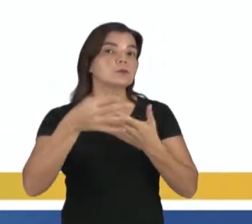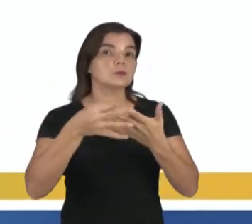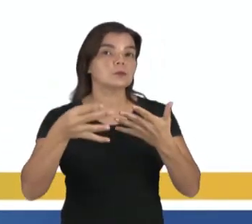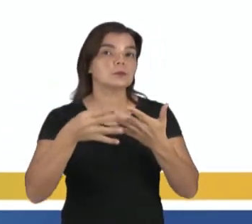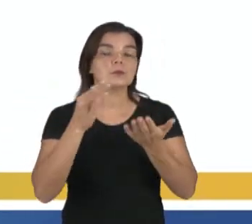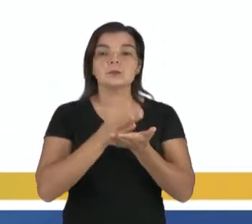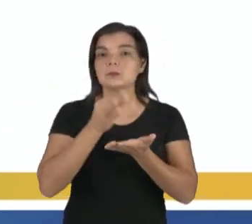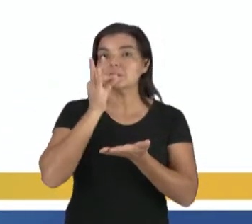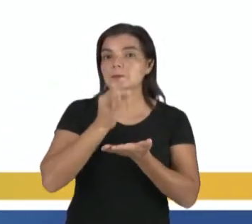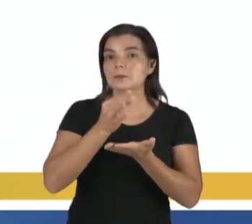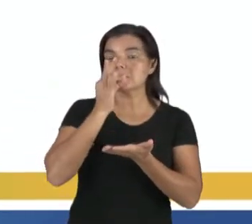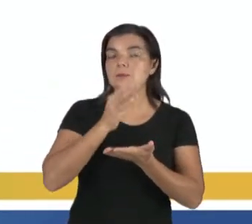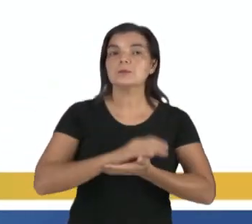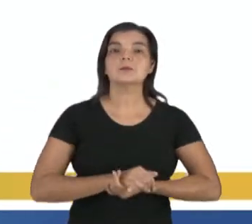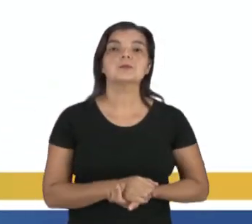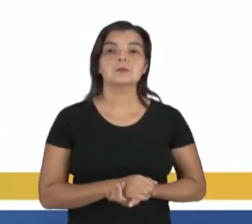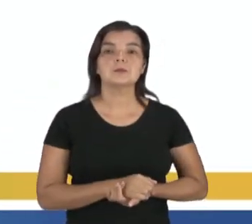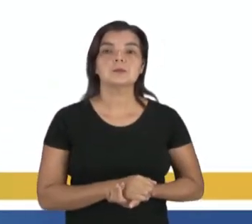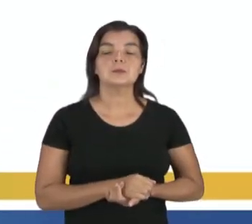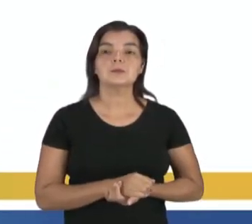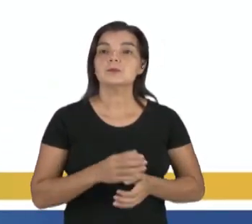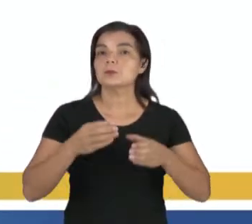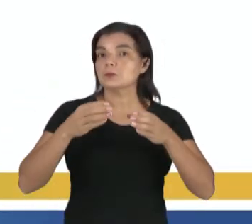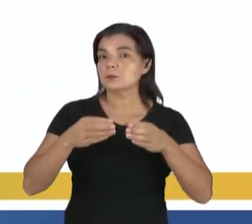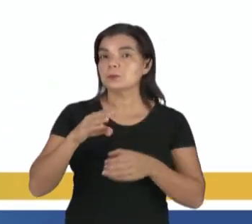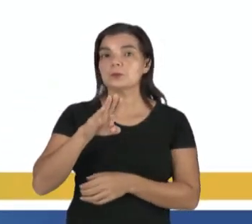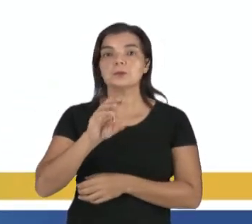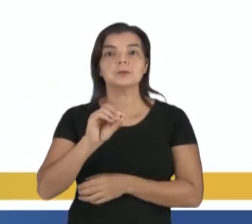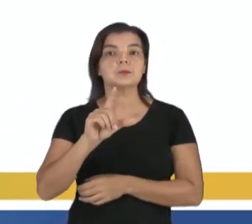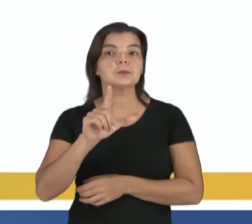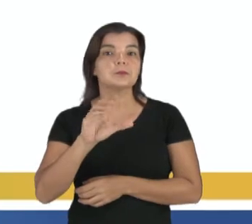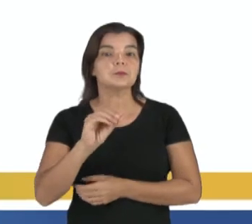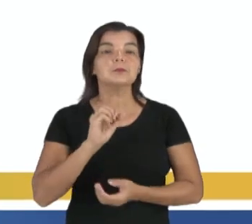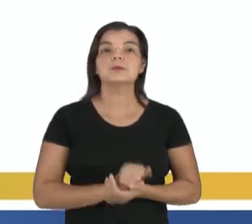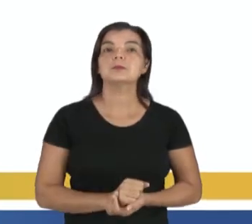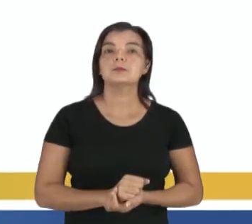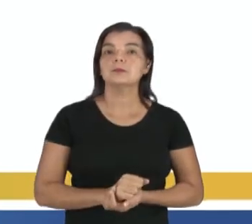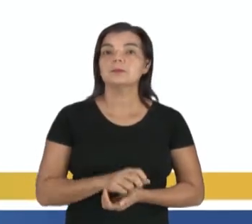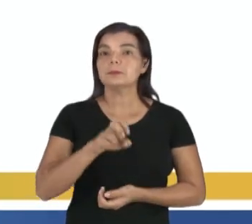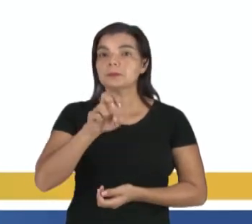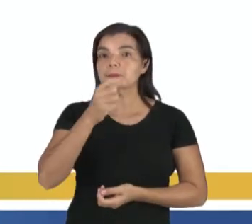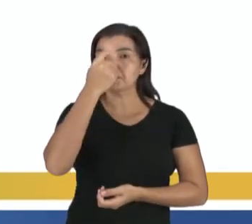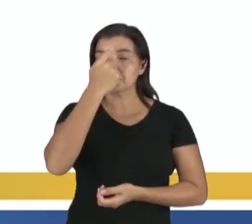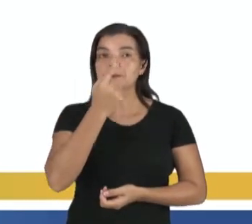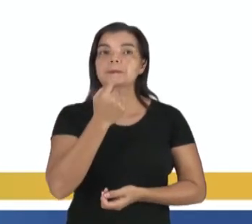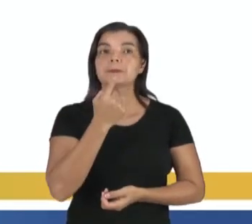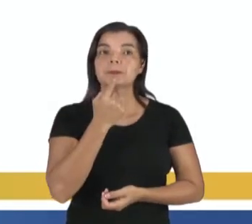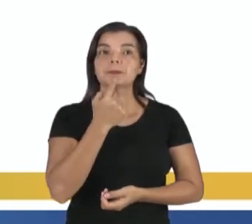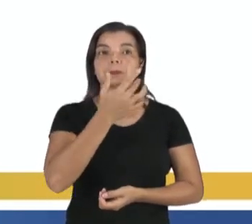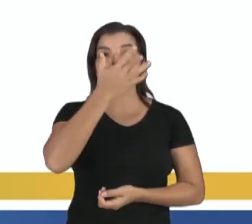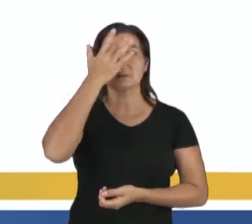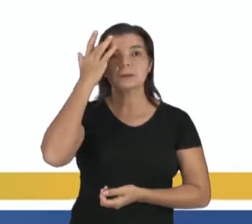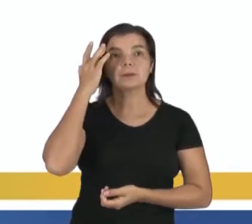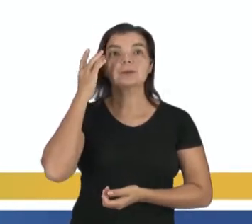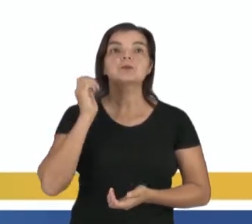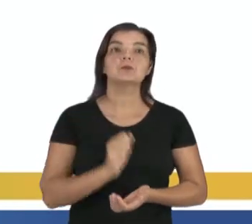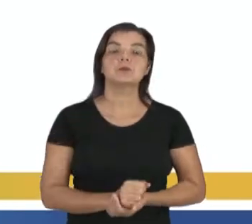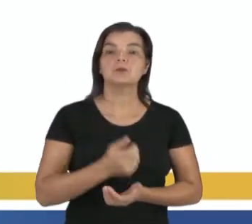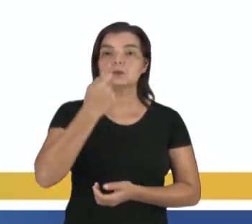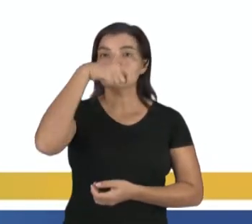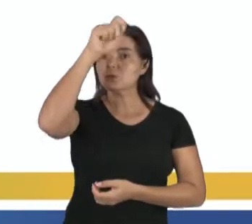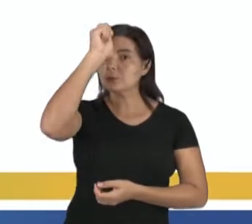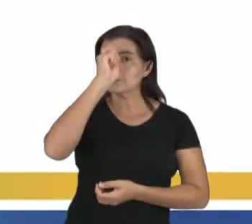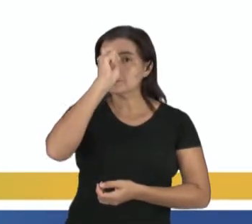seja um café da manhã, um pedaço de bolo. A quinta imagem, essa pessoa, ela pega um